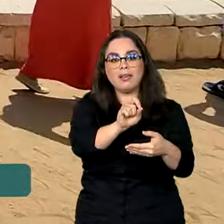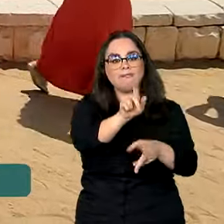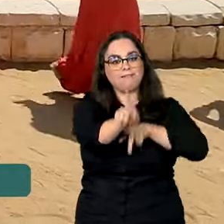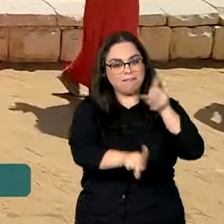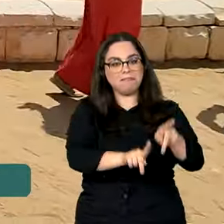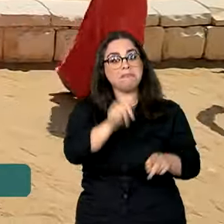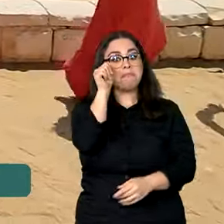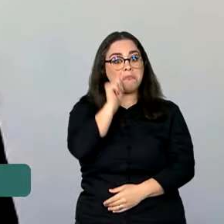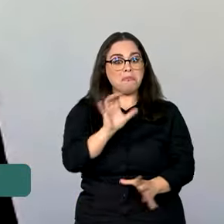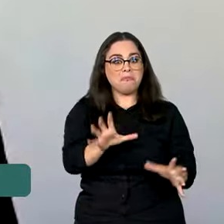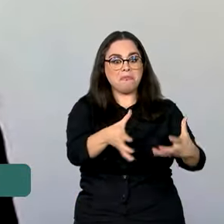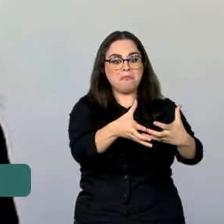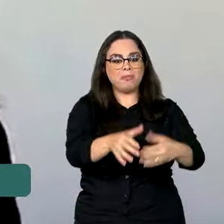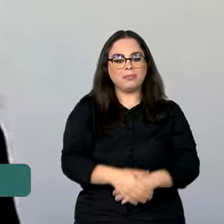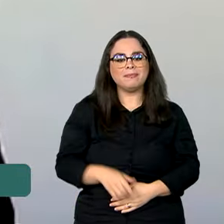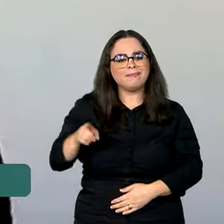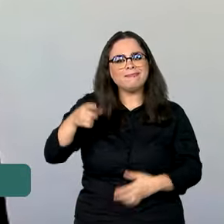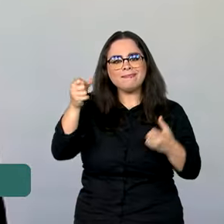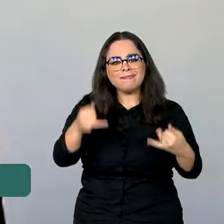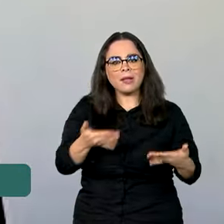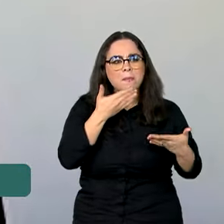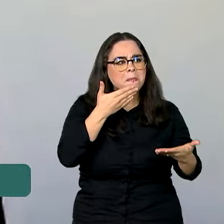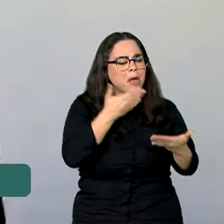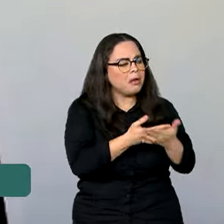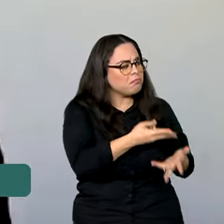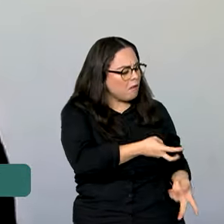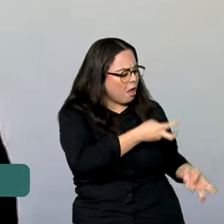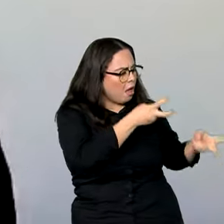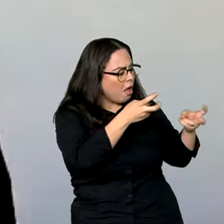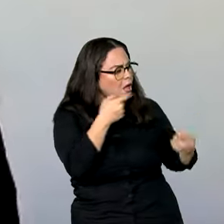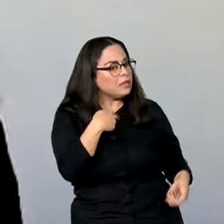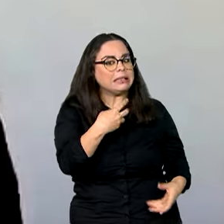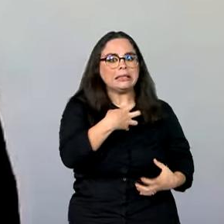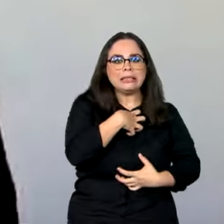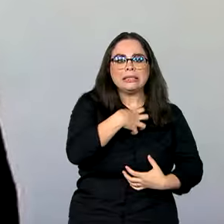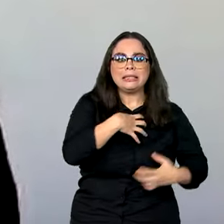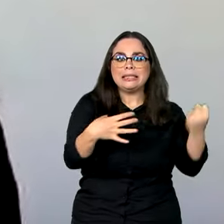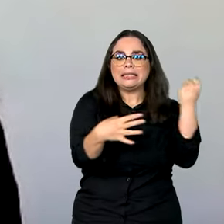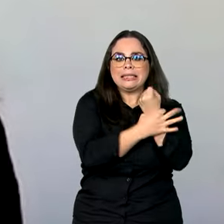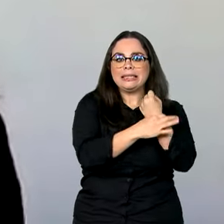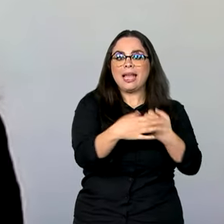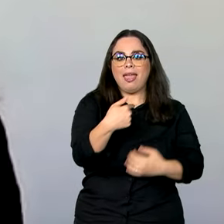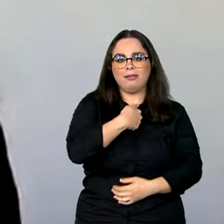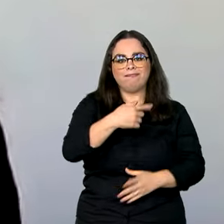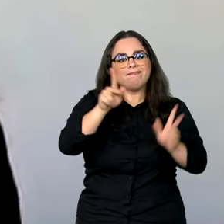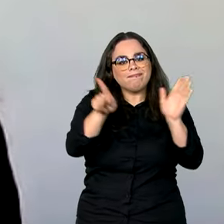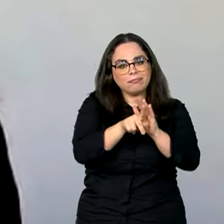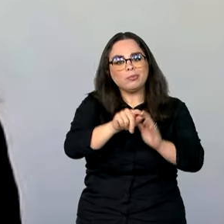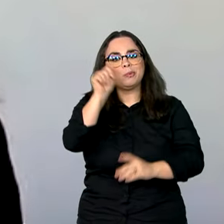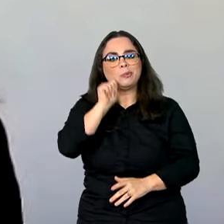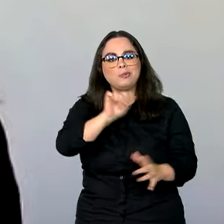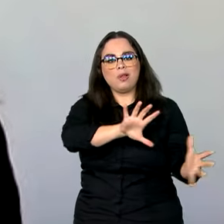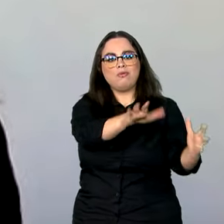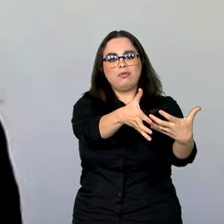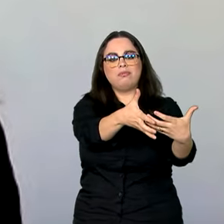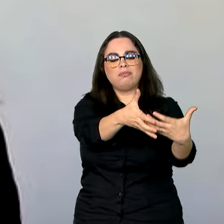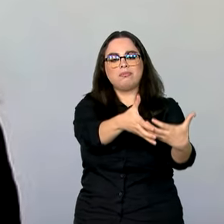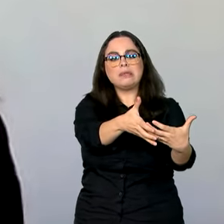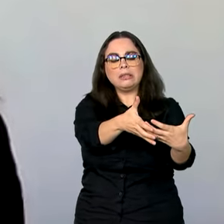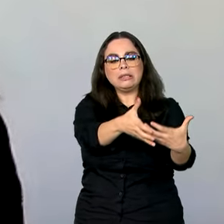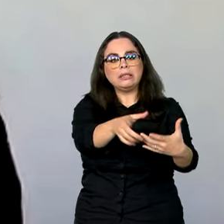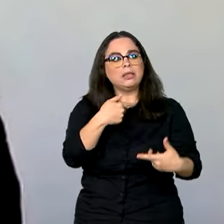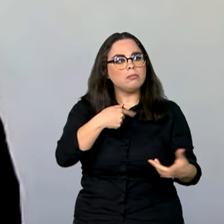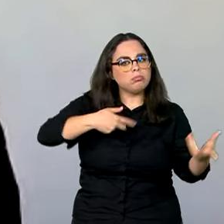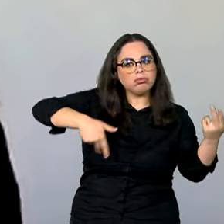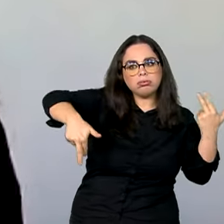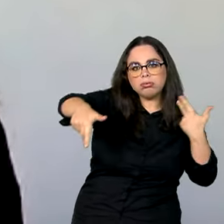público feminino. A demanda, ela nasceu baseada nas inseguranças, muitas vezes, das mulheres em